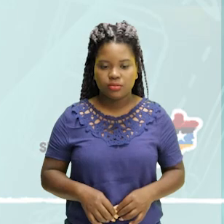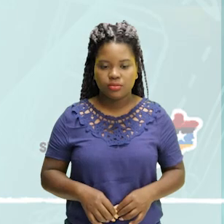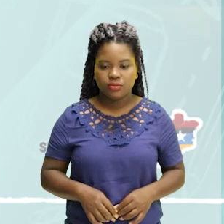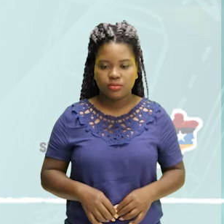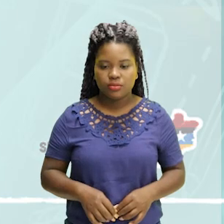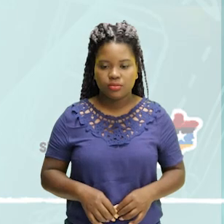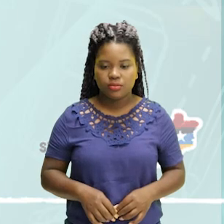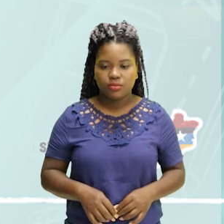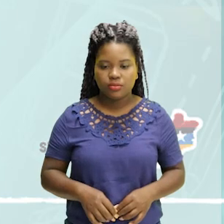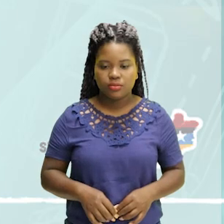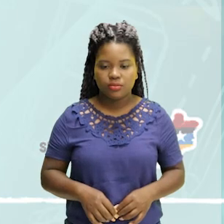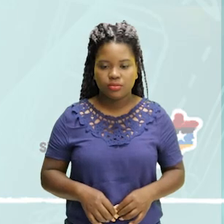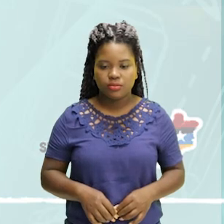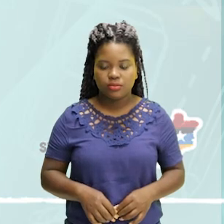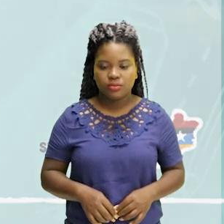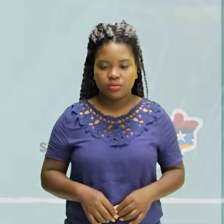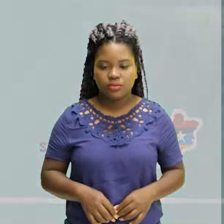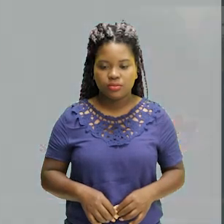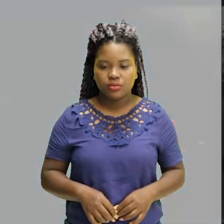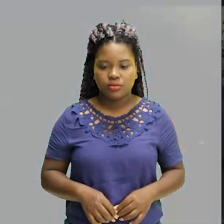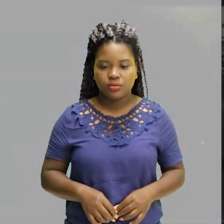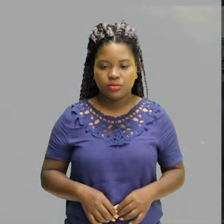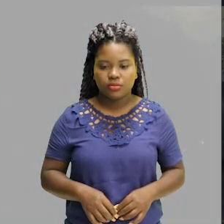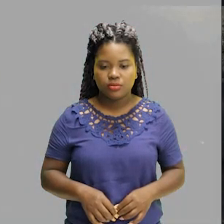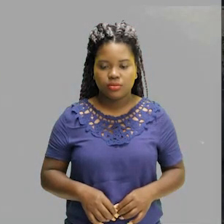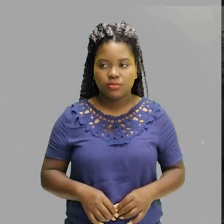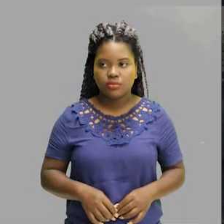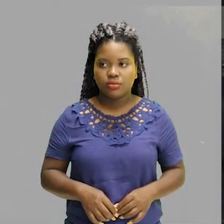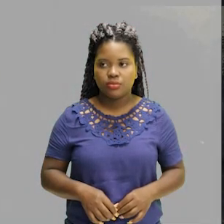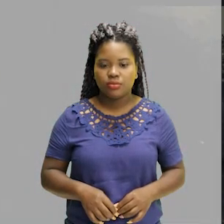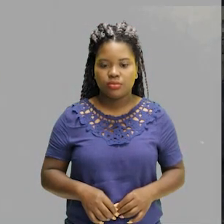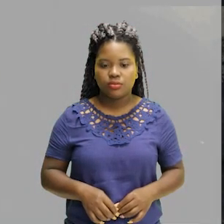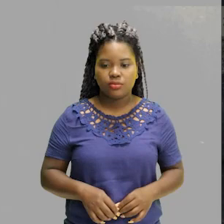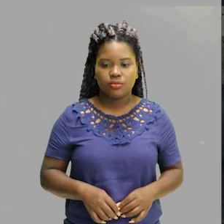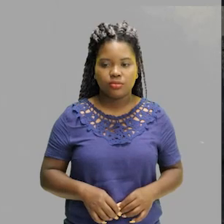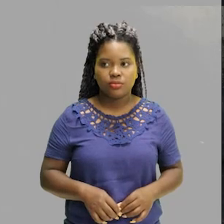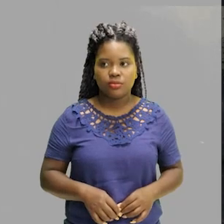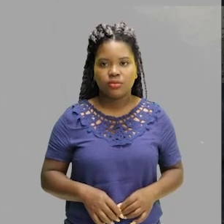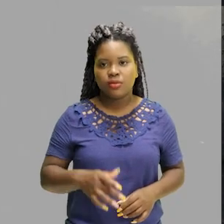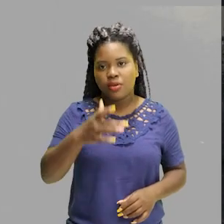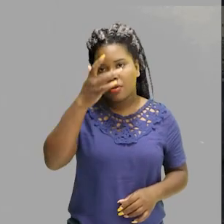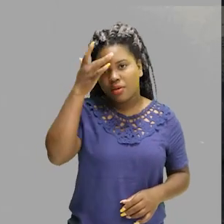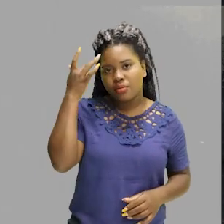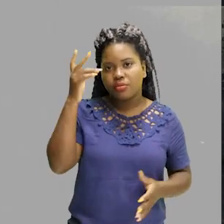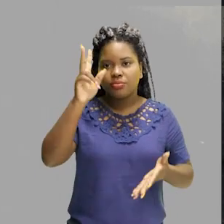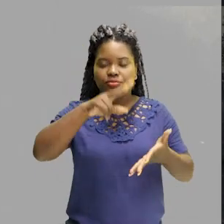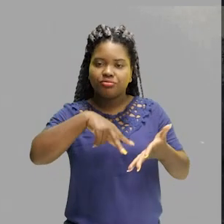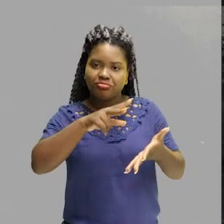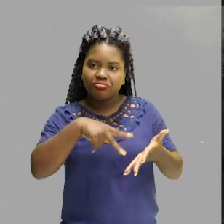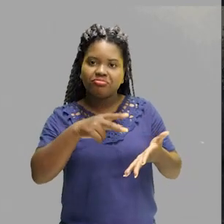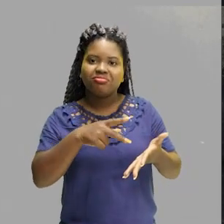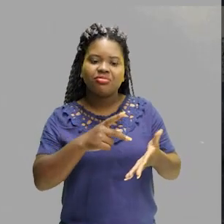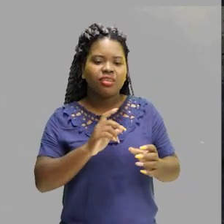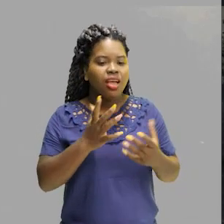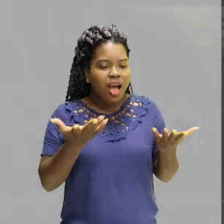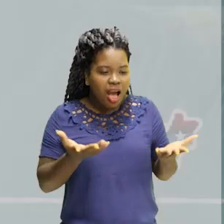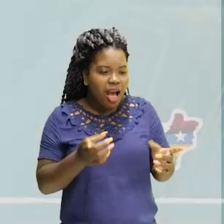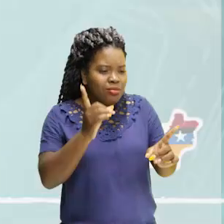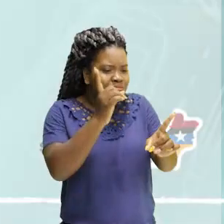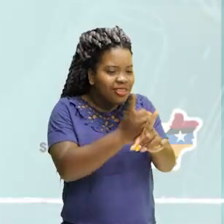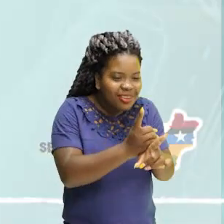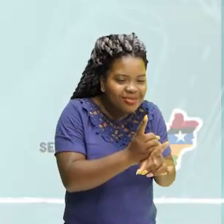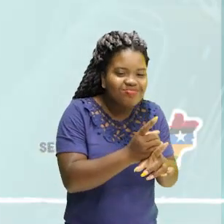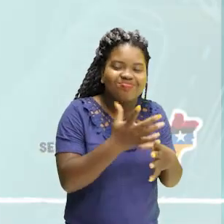isso, são denominados personagens alegóricos, tá? Uma pessoa pode ler e se identificar com um ou outro personagem.